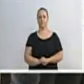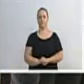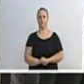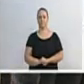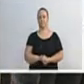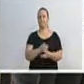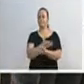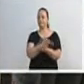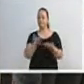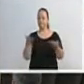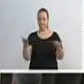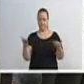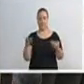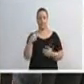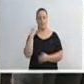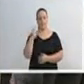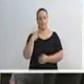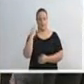Senhores vereadores, então,